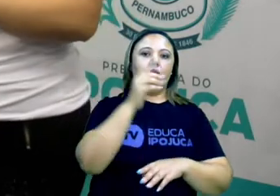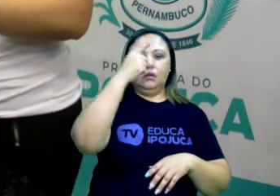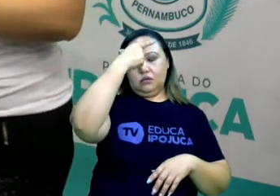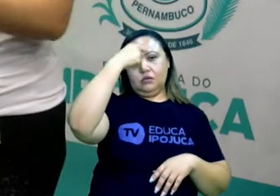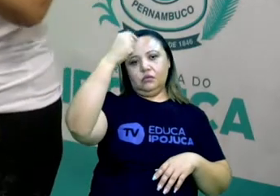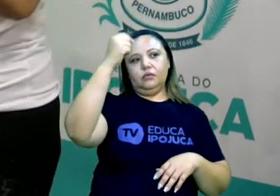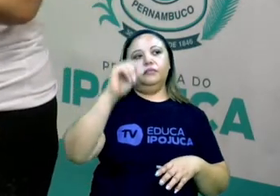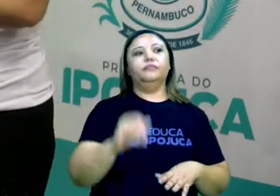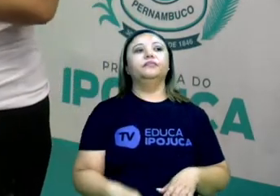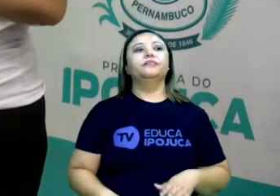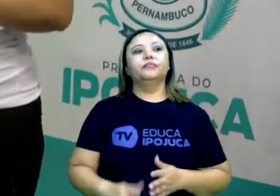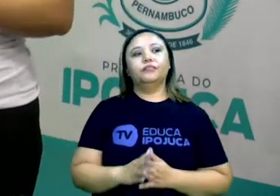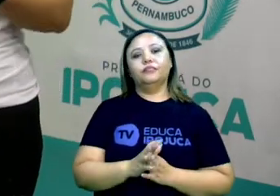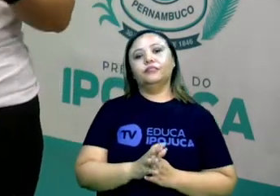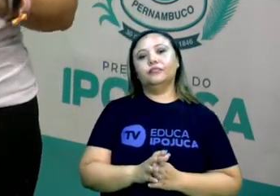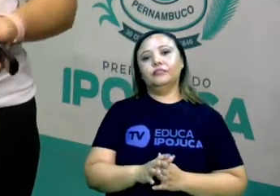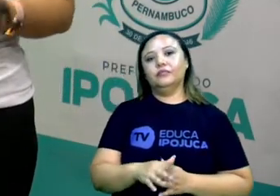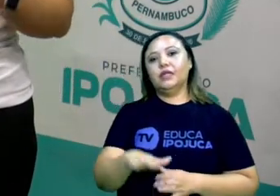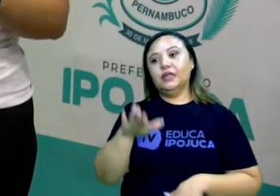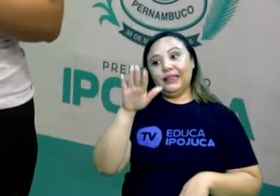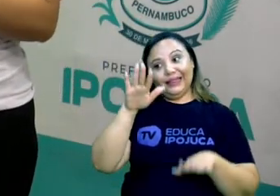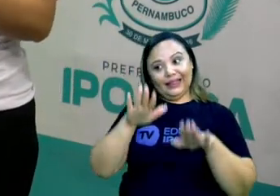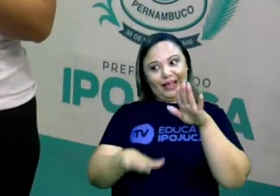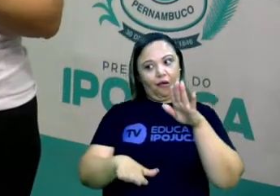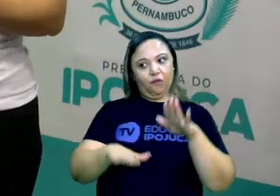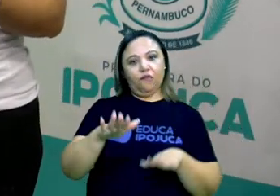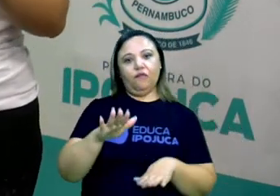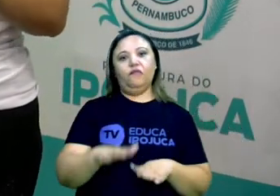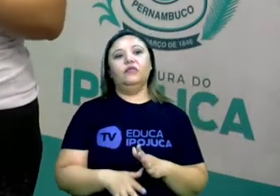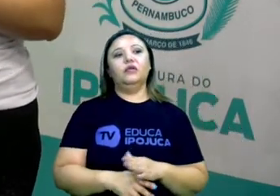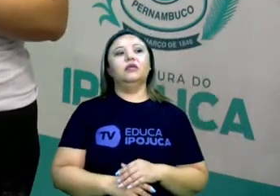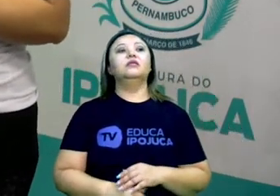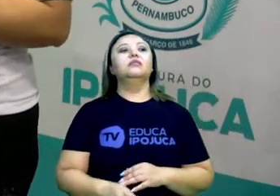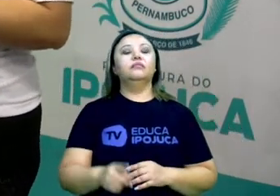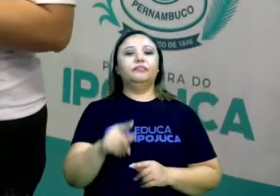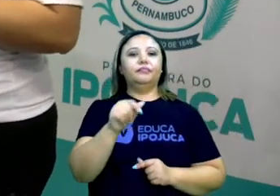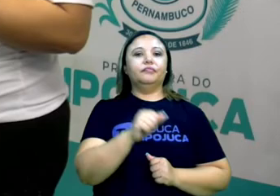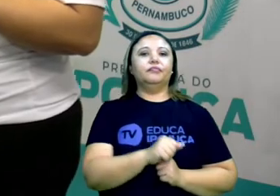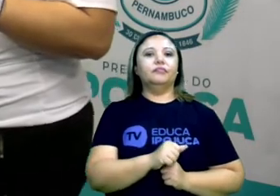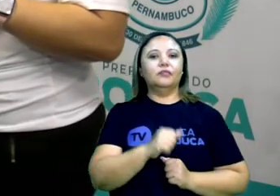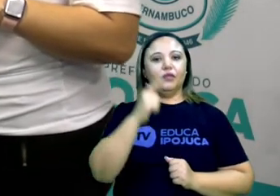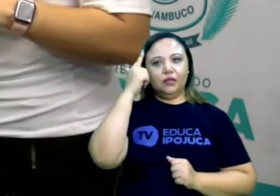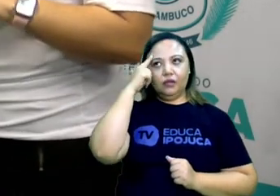às vezes isso pode resultar em uma falácia, em um argumento errado.